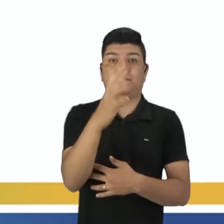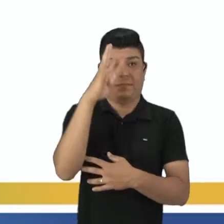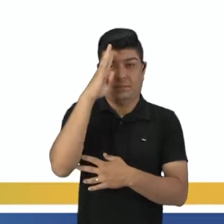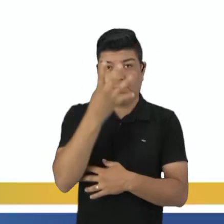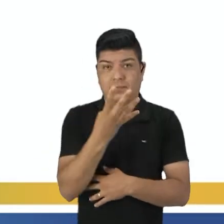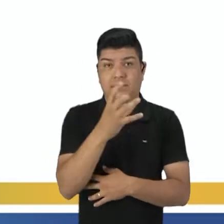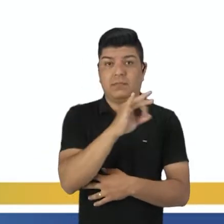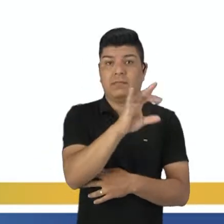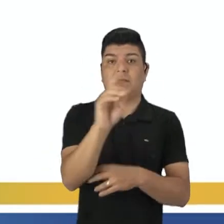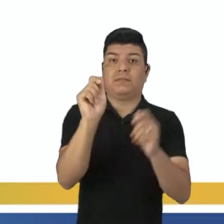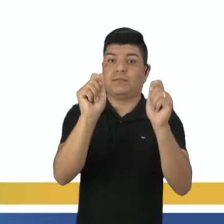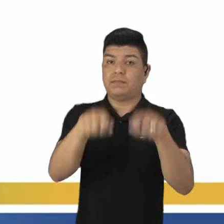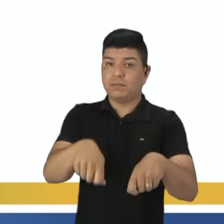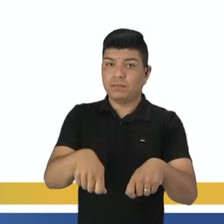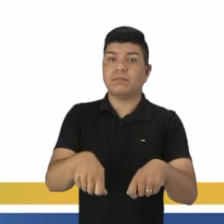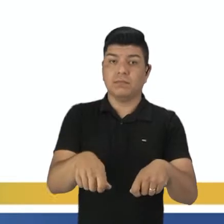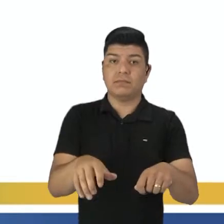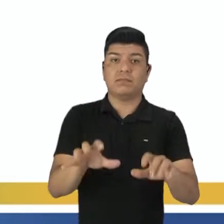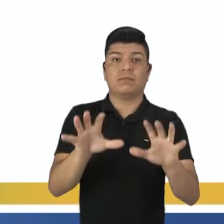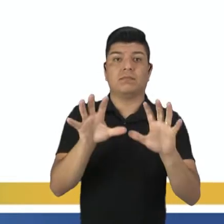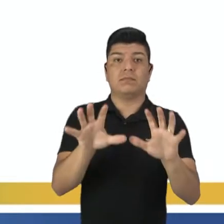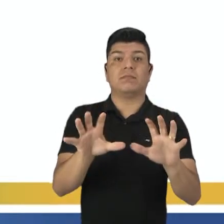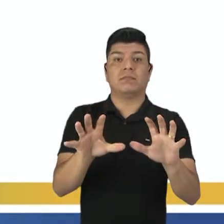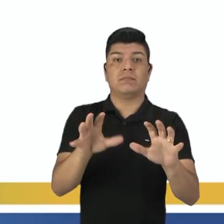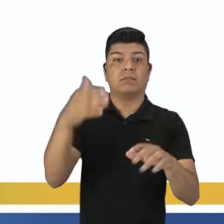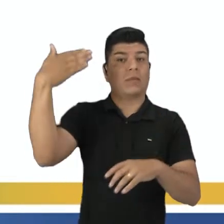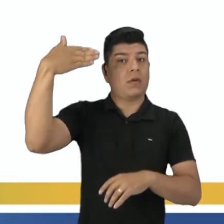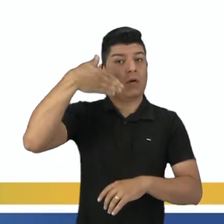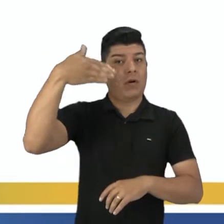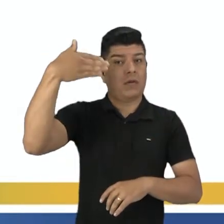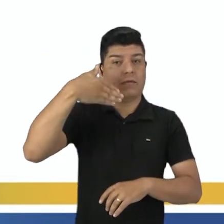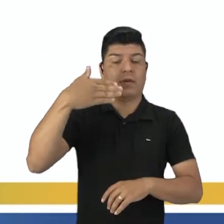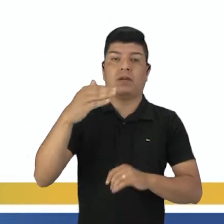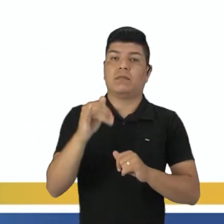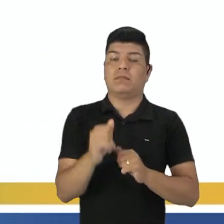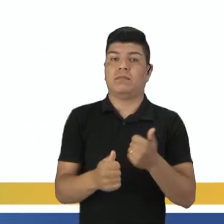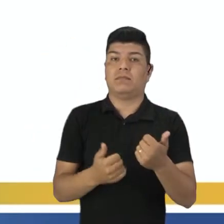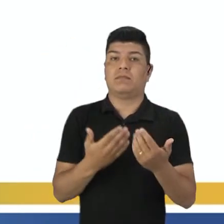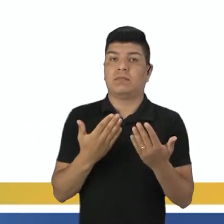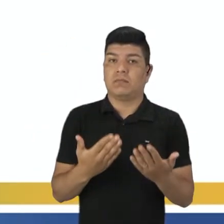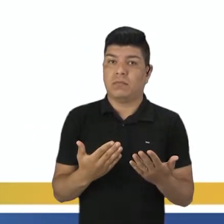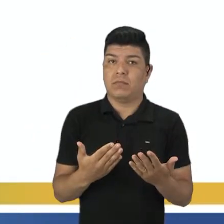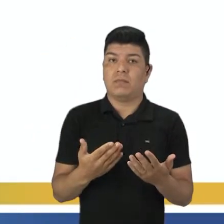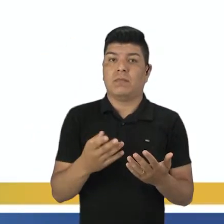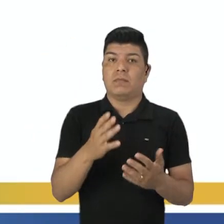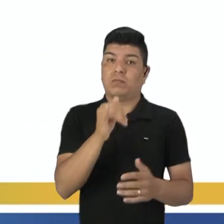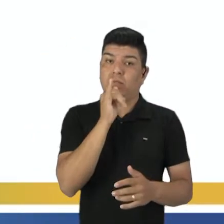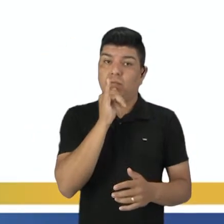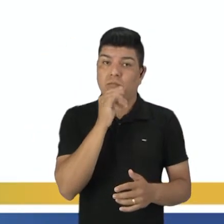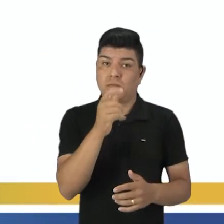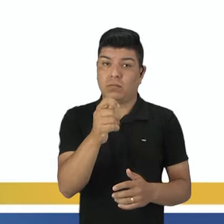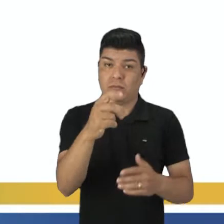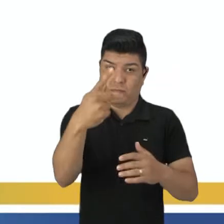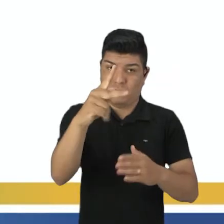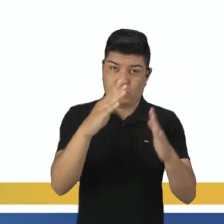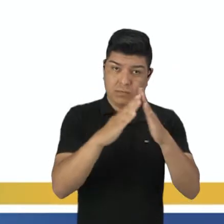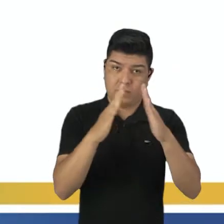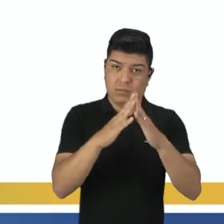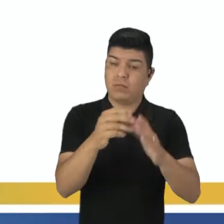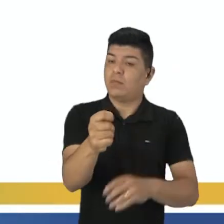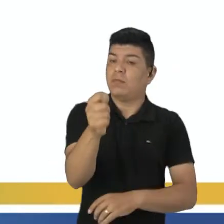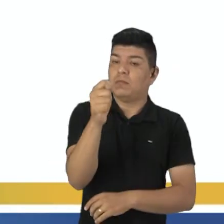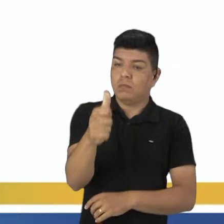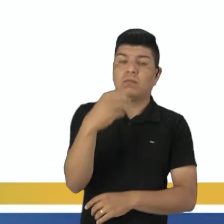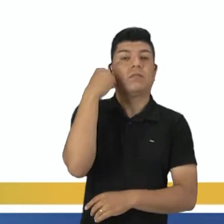cada possibilidade aí de acordo com sua frequência. Então, você inclusive pode pegar uma moeda aí na sua casa e realizar